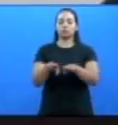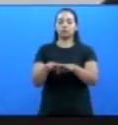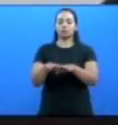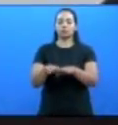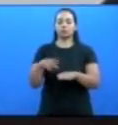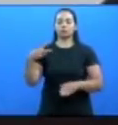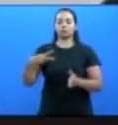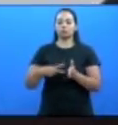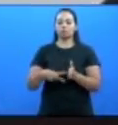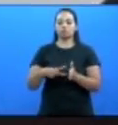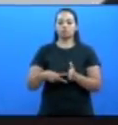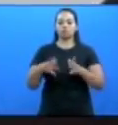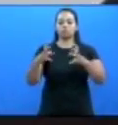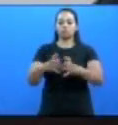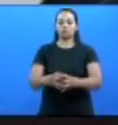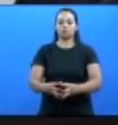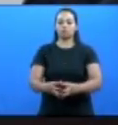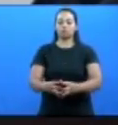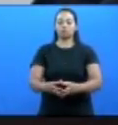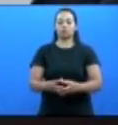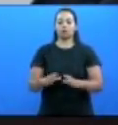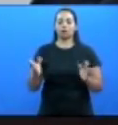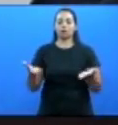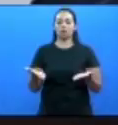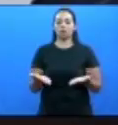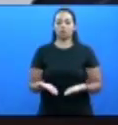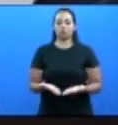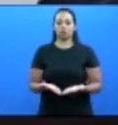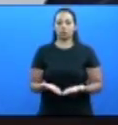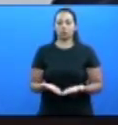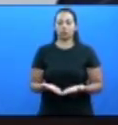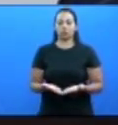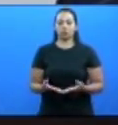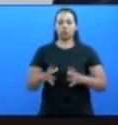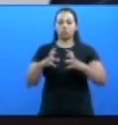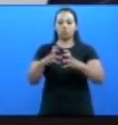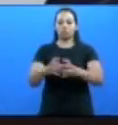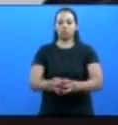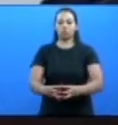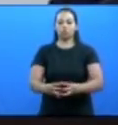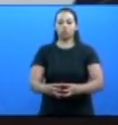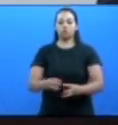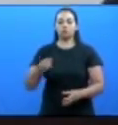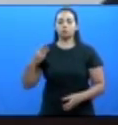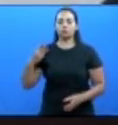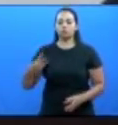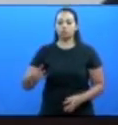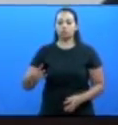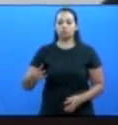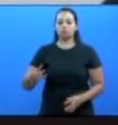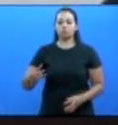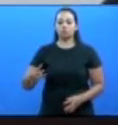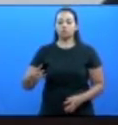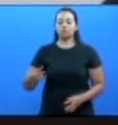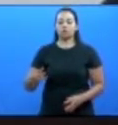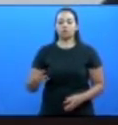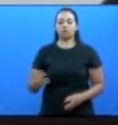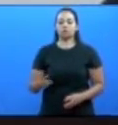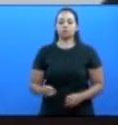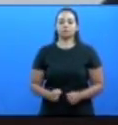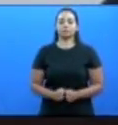de emendas. Passamos agora ao grupo número 3, emendas do número 301